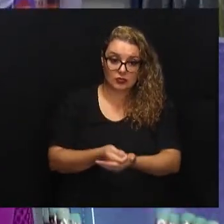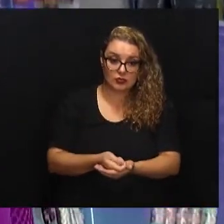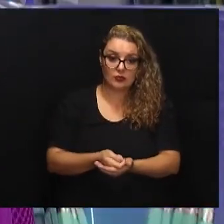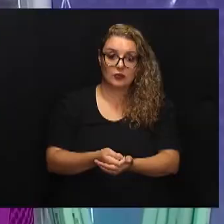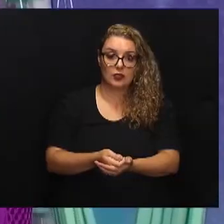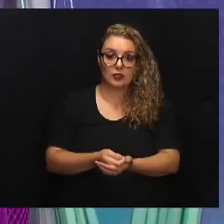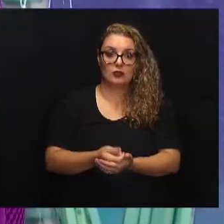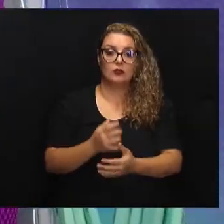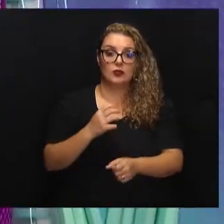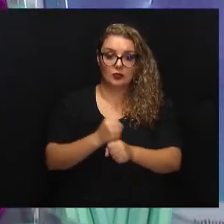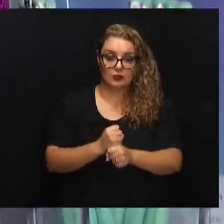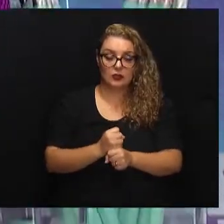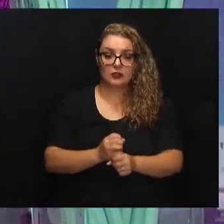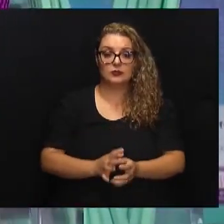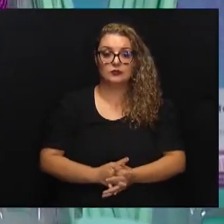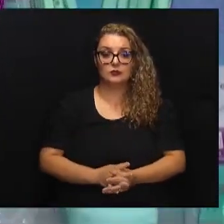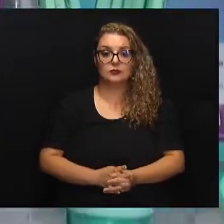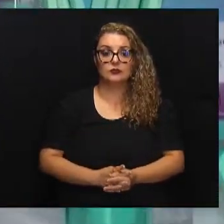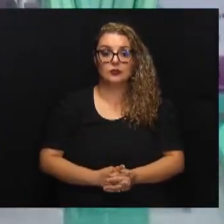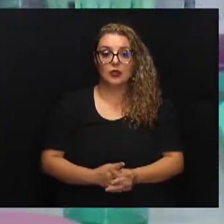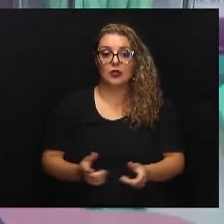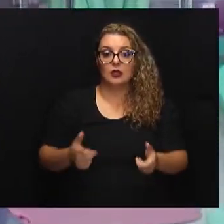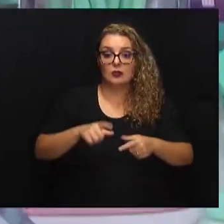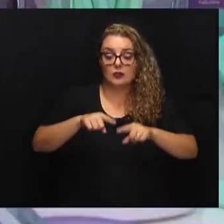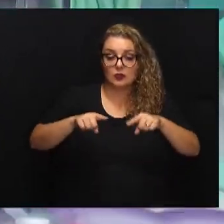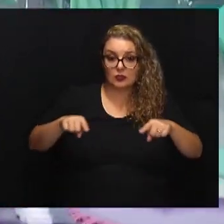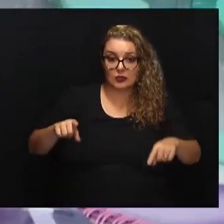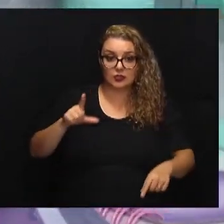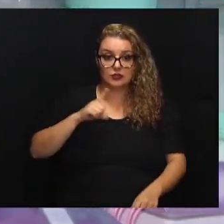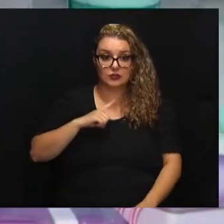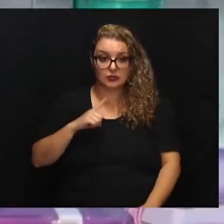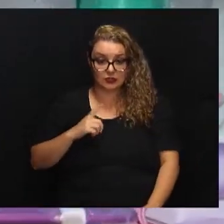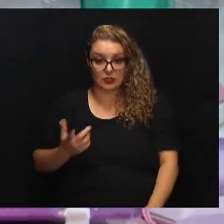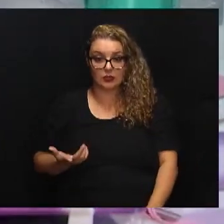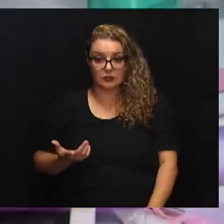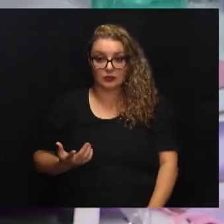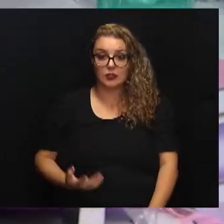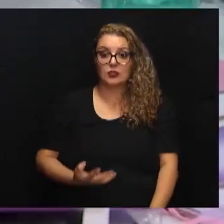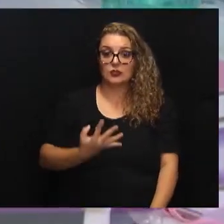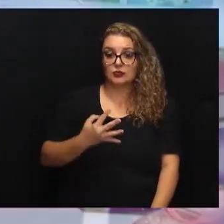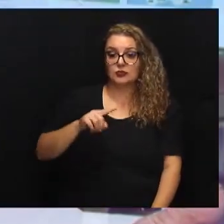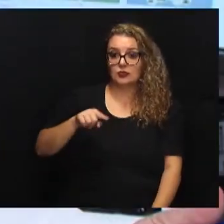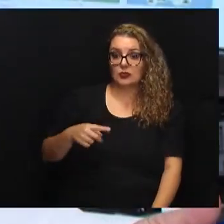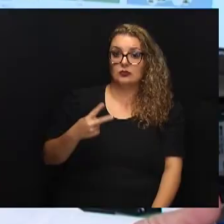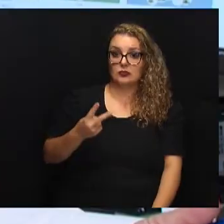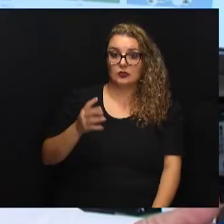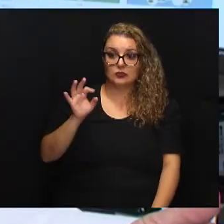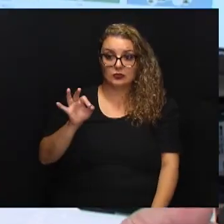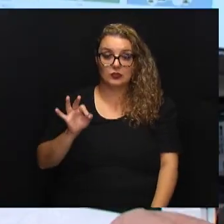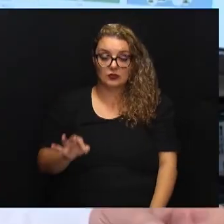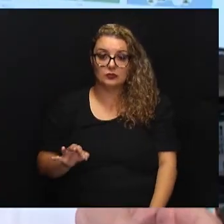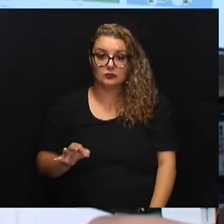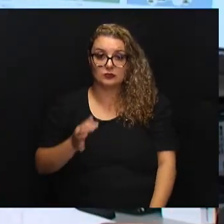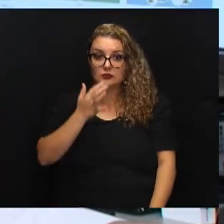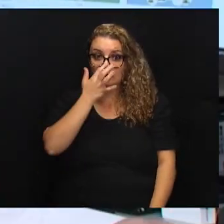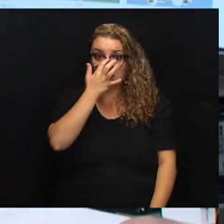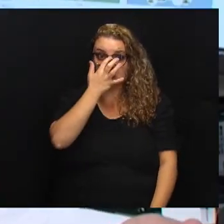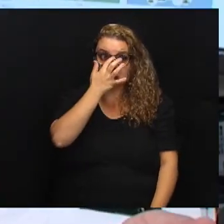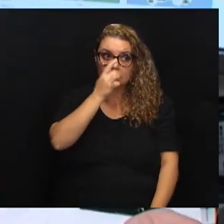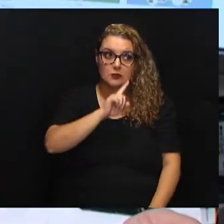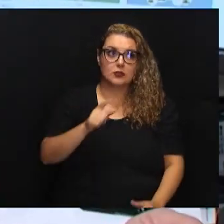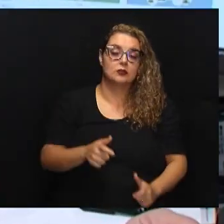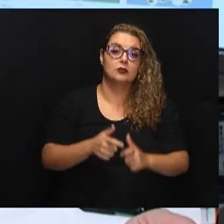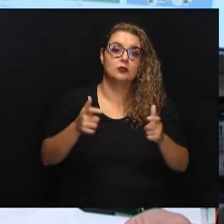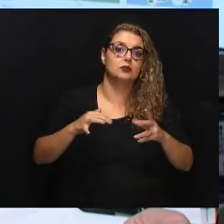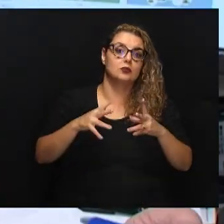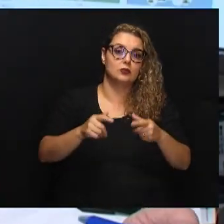por completo. A menor variação que nós tivemos foi de 4,2%. Então, assim, não são todos